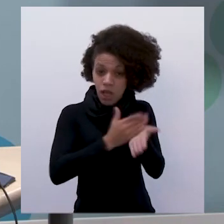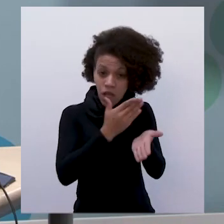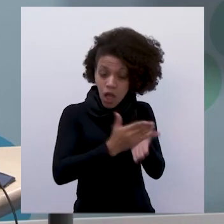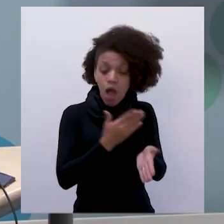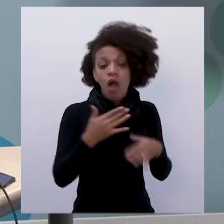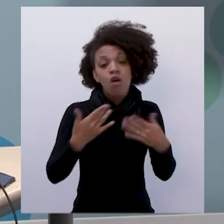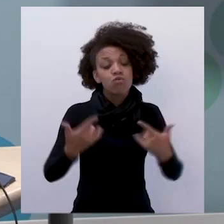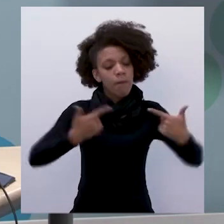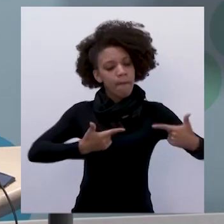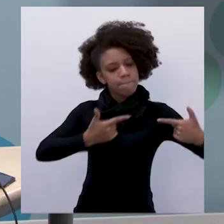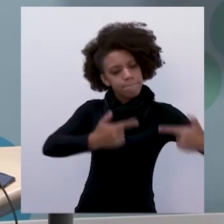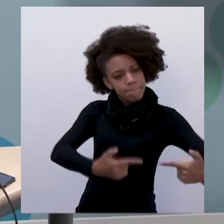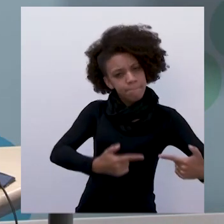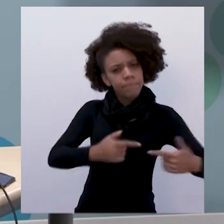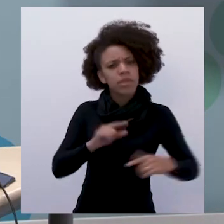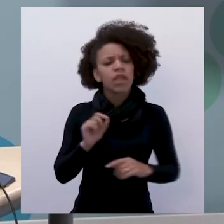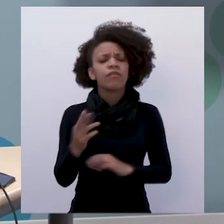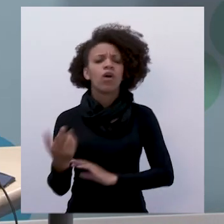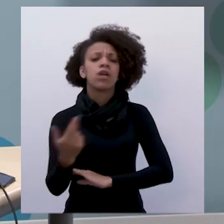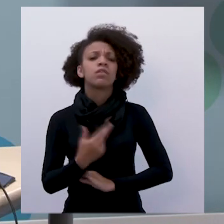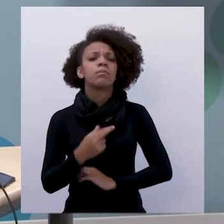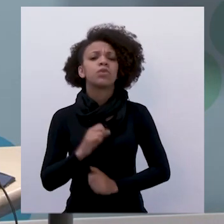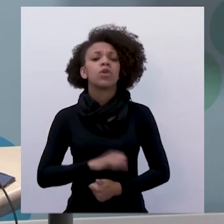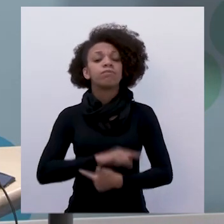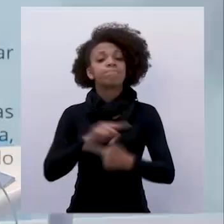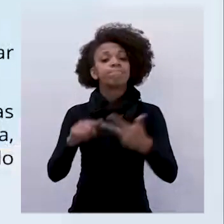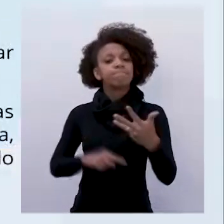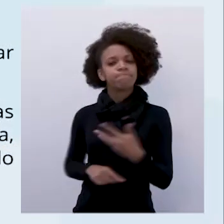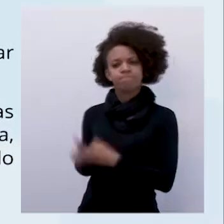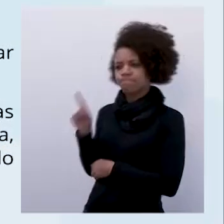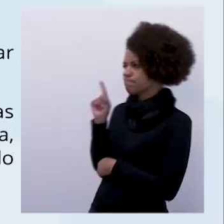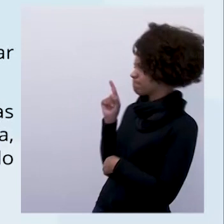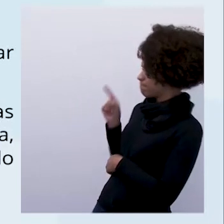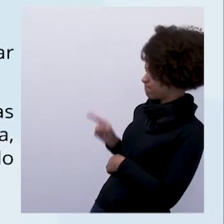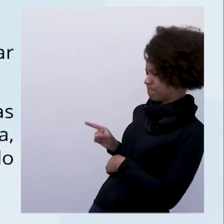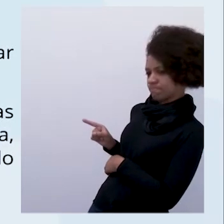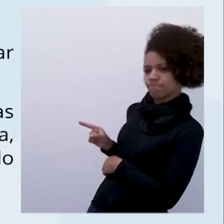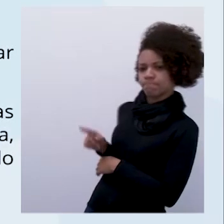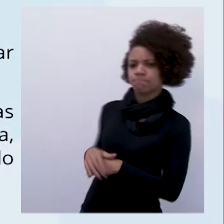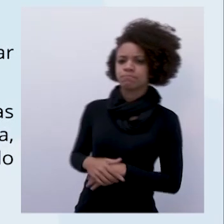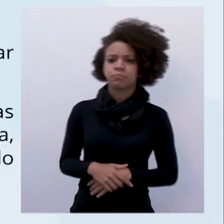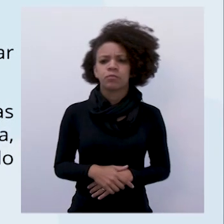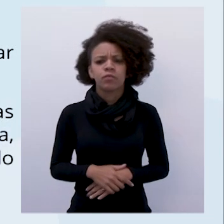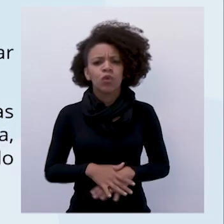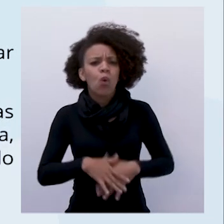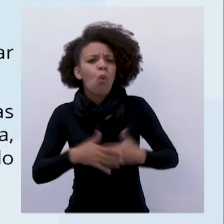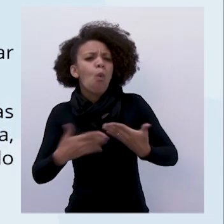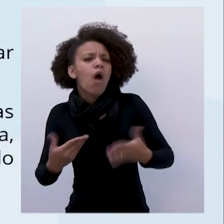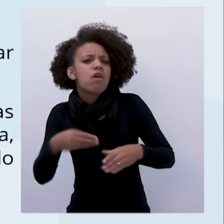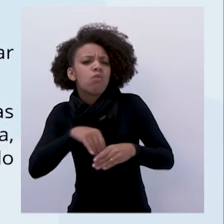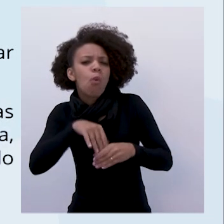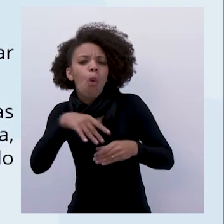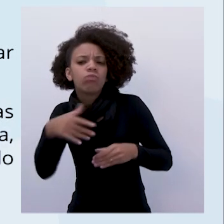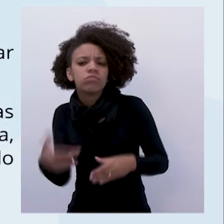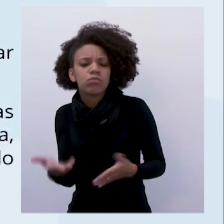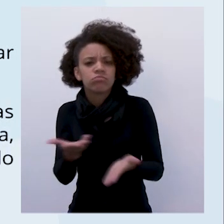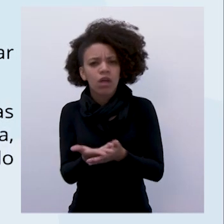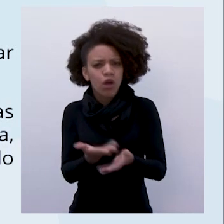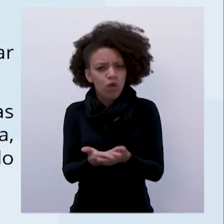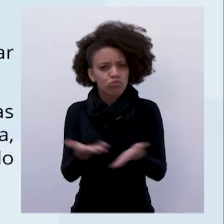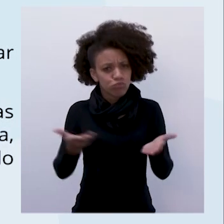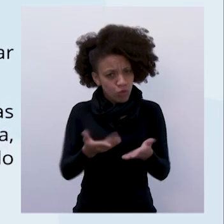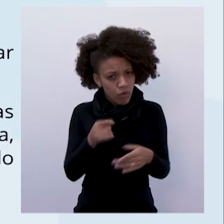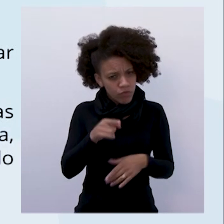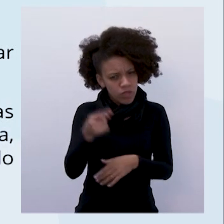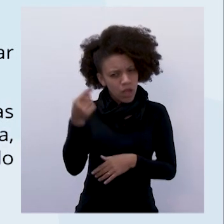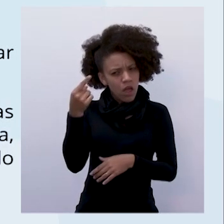das Termópilas e vão responder as seguintes questões. Dá uma olhadinha na tela. Então, quais conteúdos da aula de hoje você vai